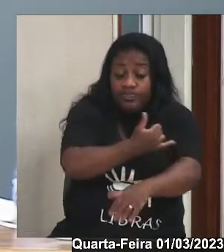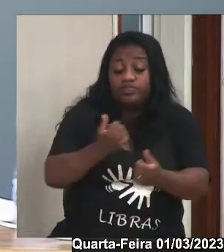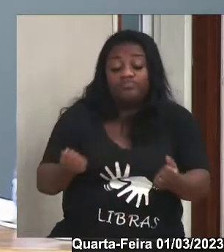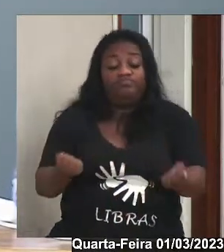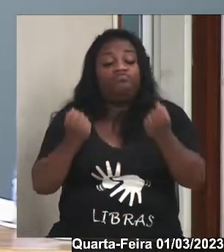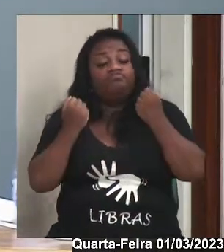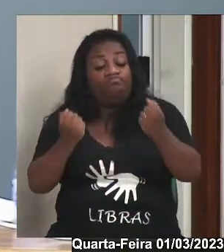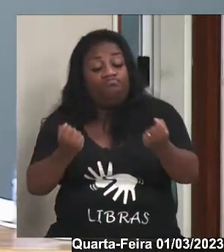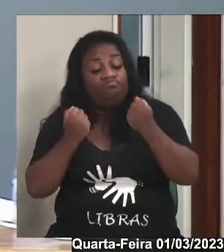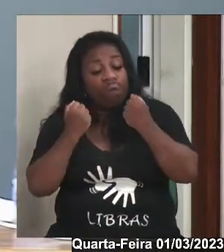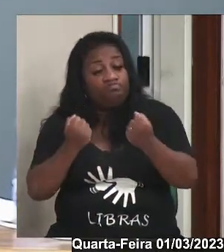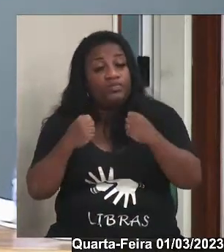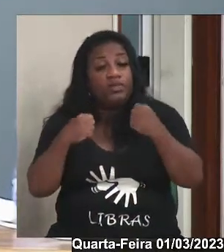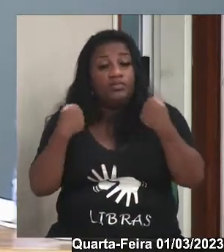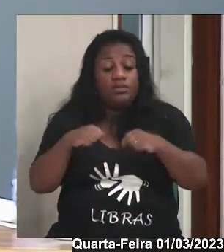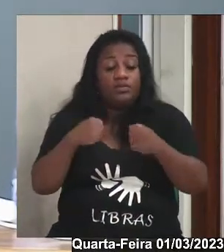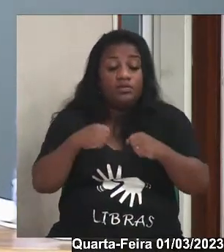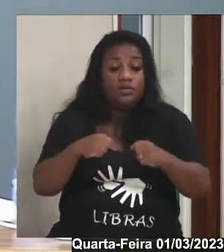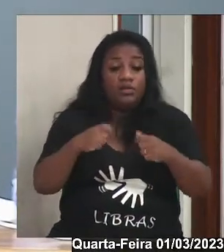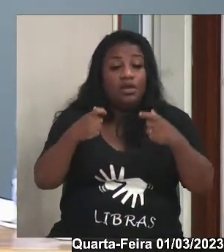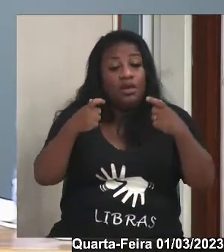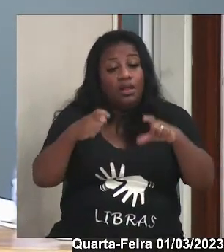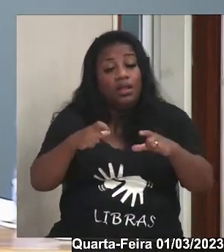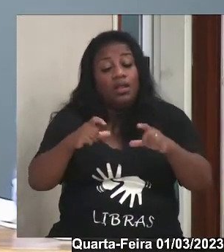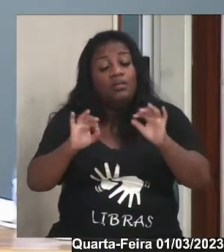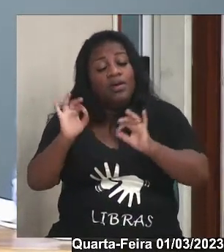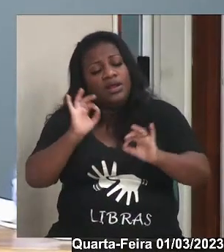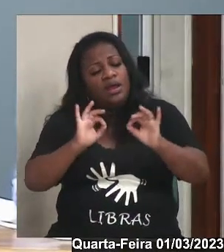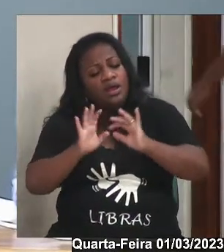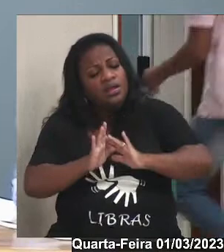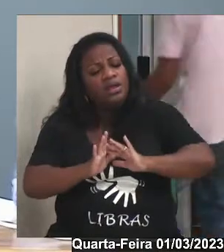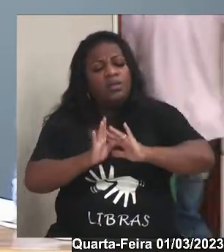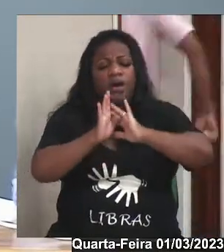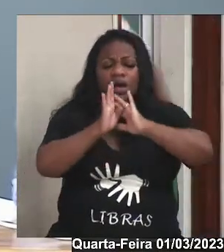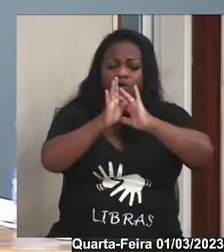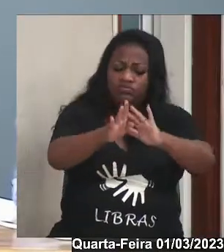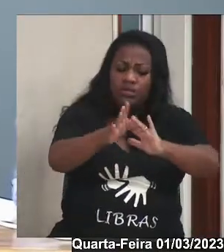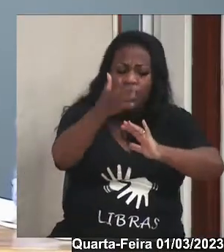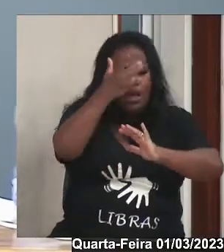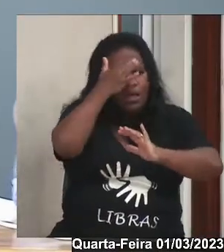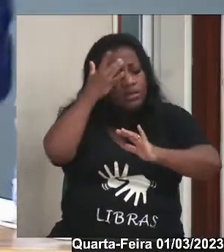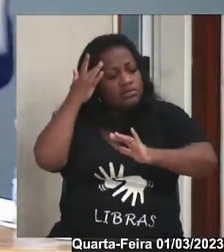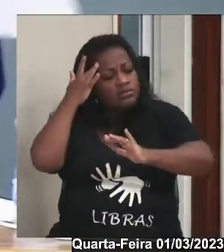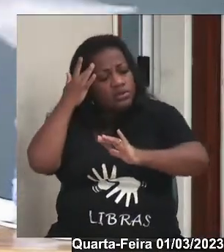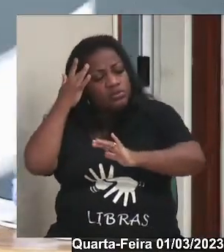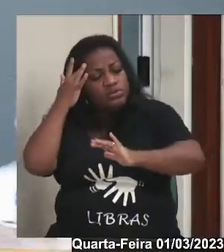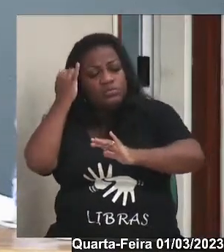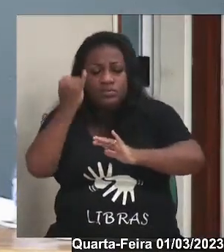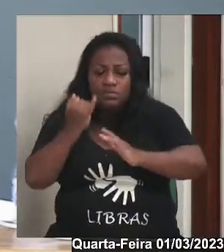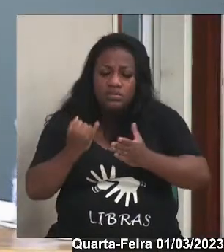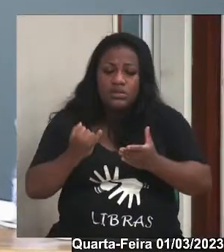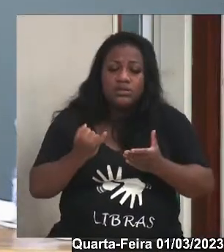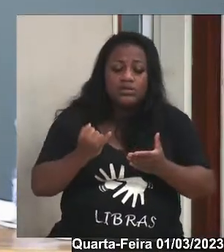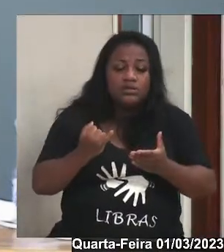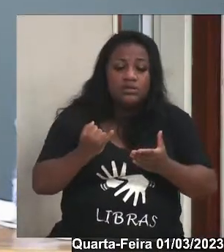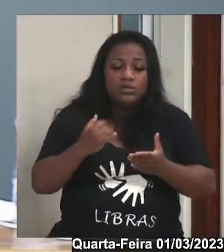academias, ao livre, em espaço público. Praças no Parque Largo Francisco Rizzo.